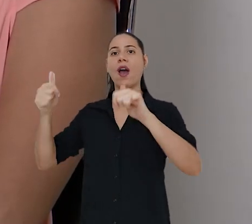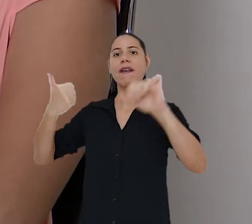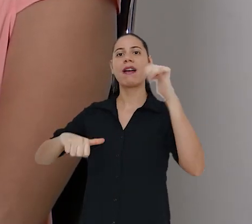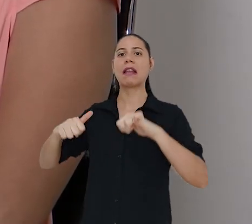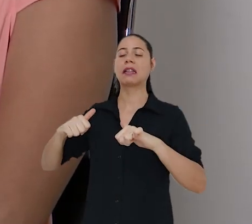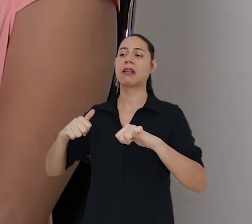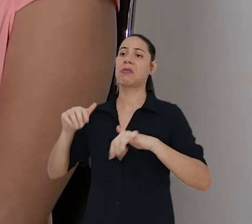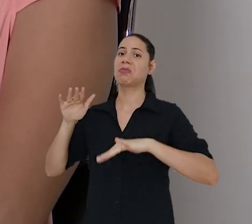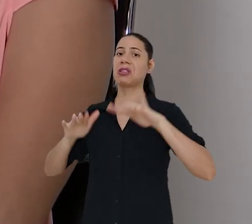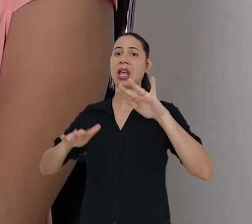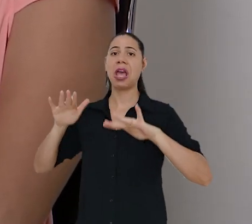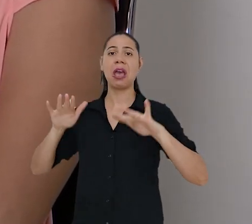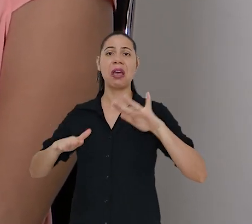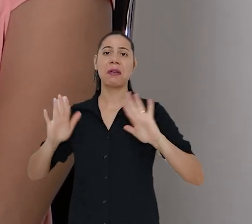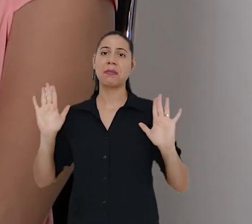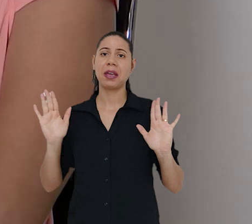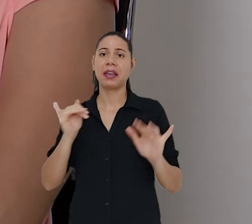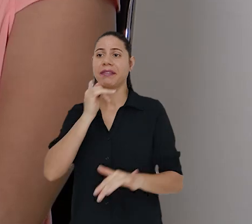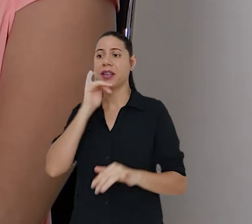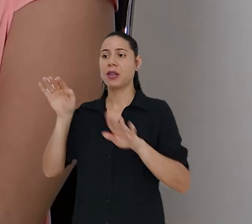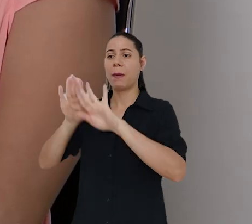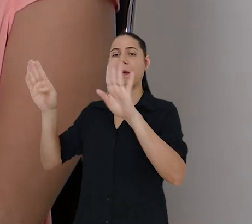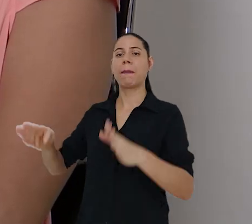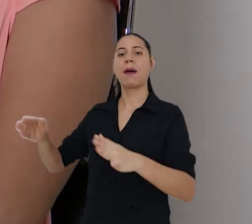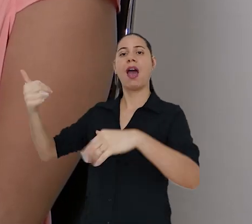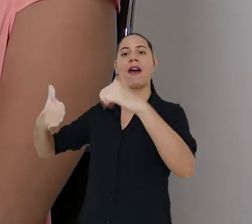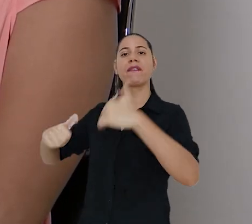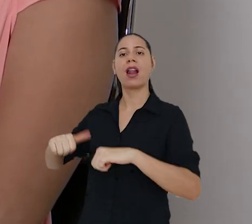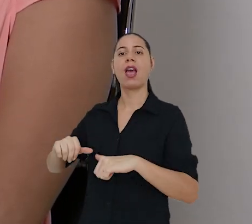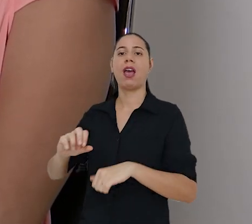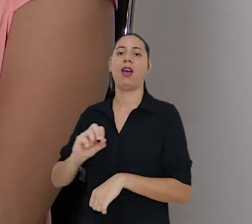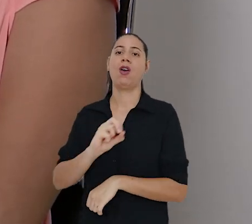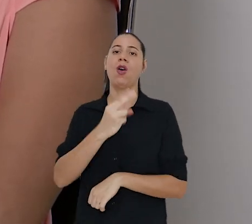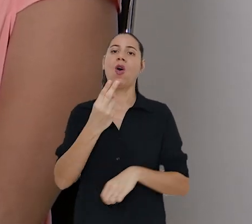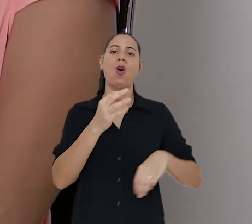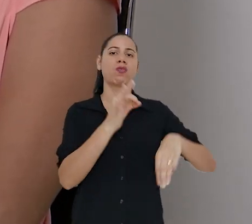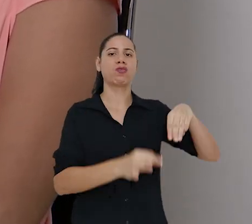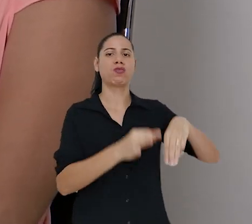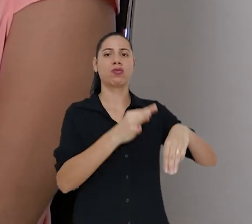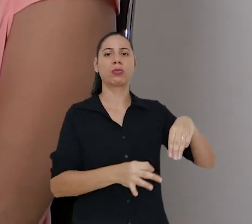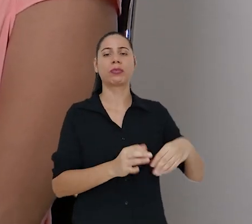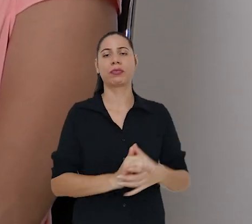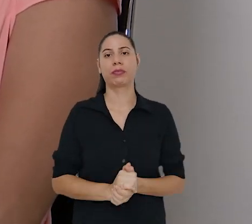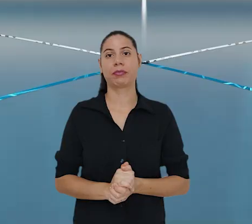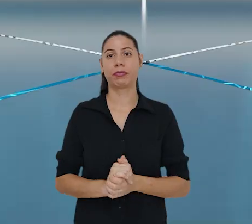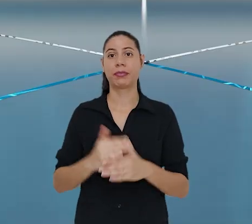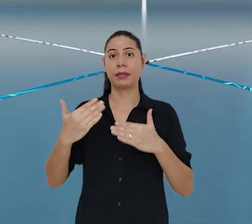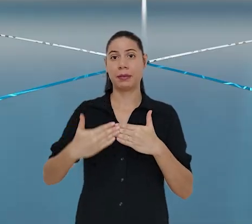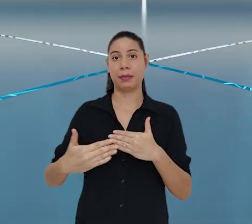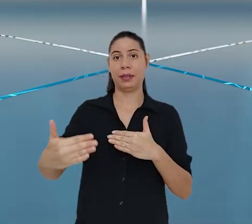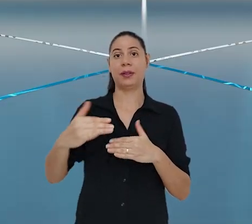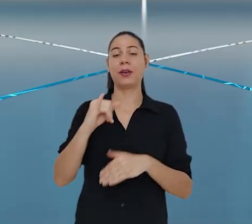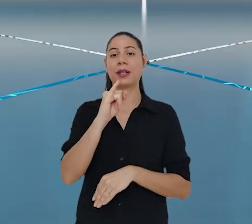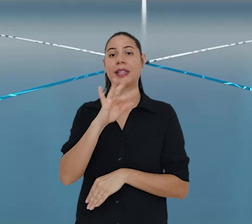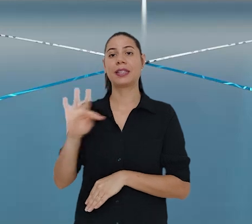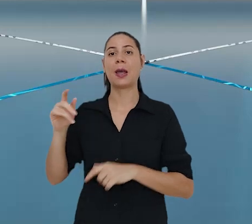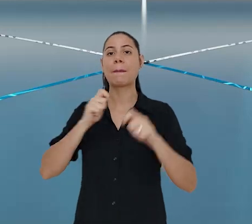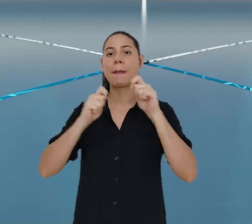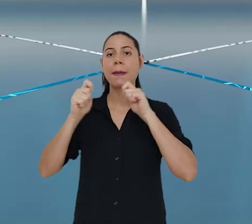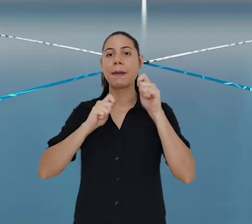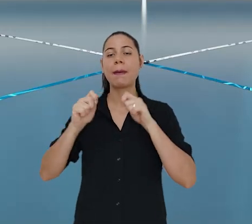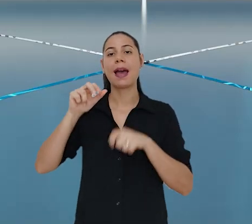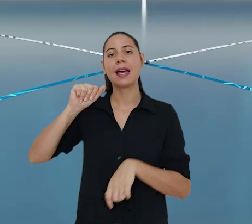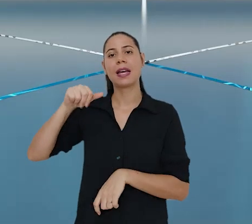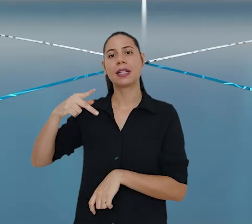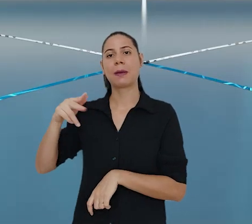essas avaliações que vai mais do bom senso, tanto da banca examinadora quanto do próprio magistrado. A partir de agora, no Item